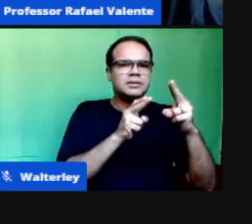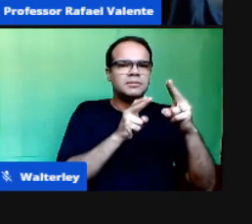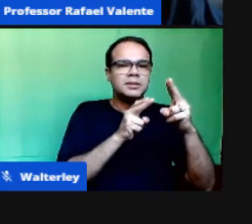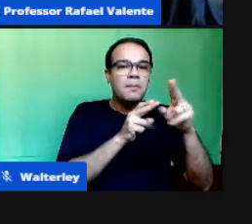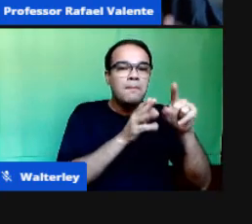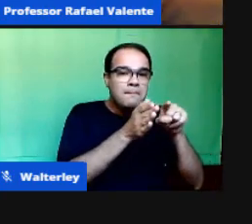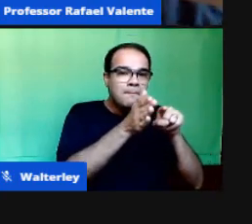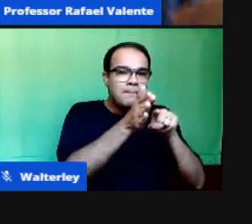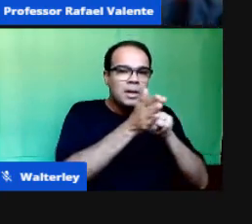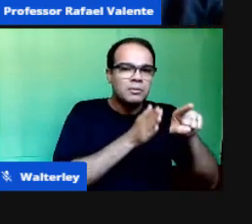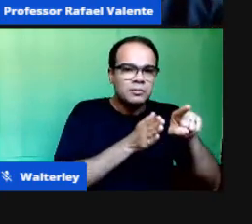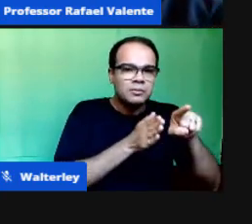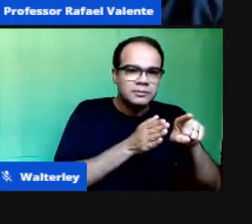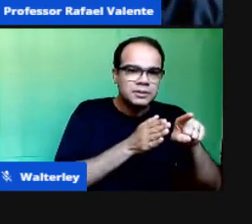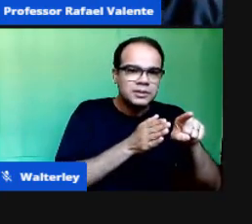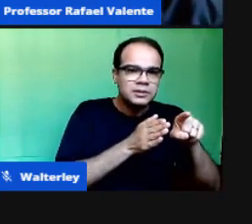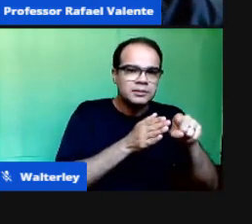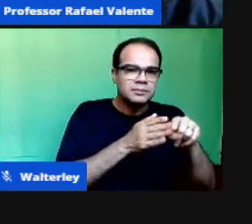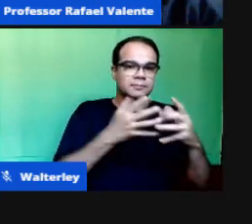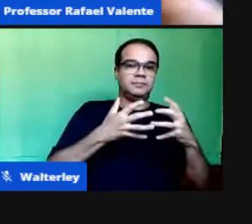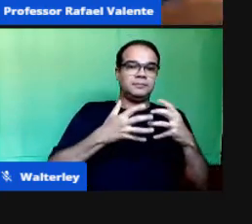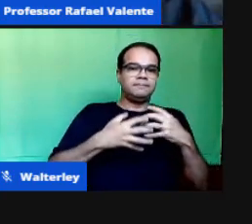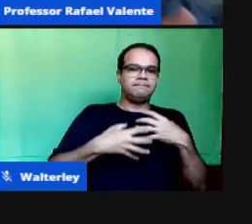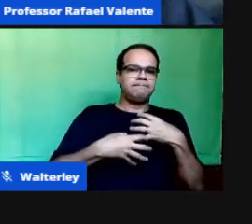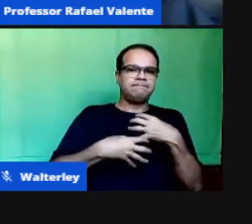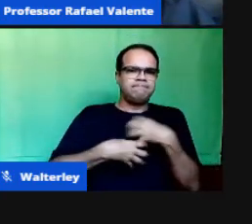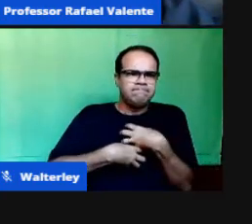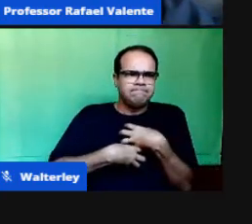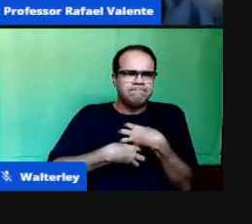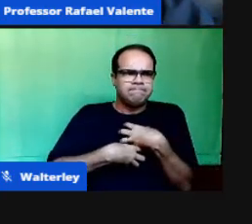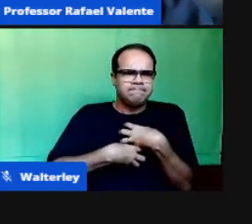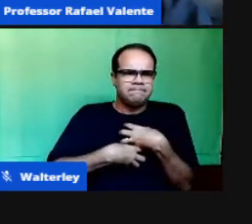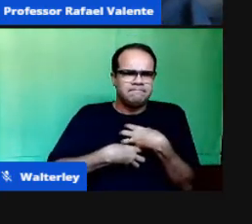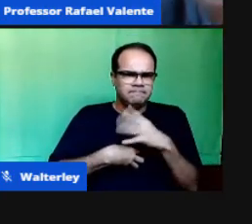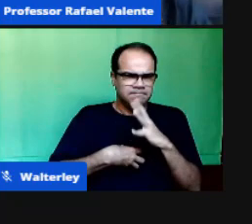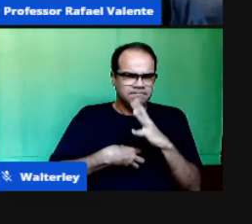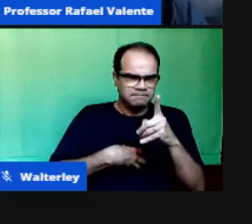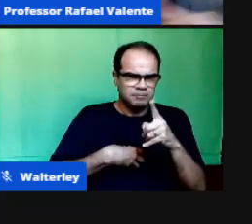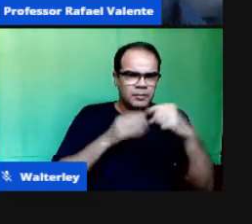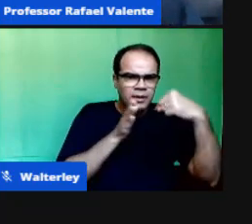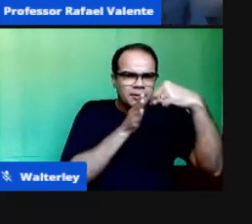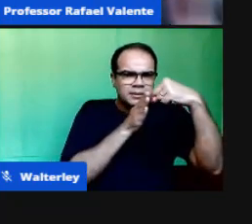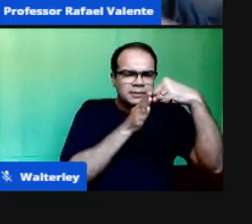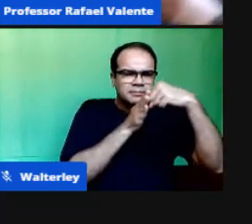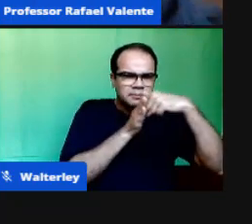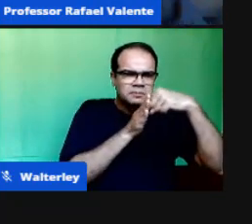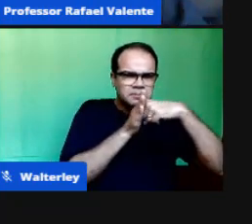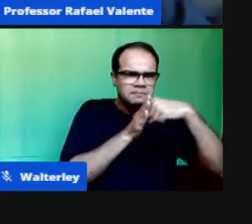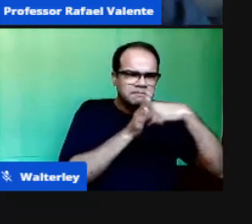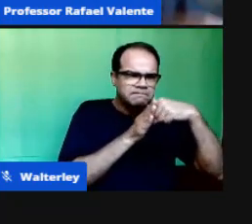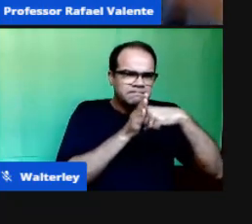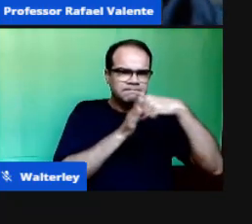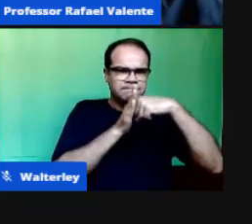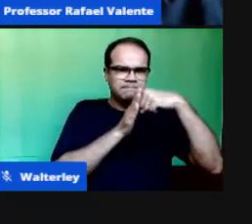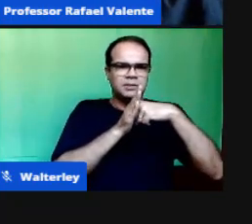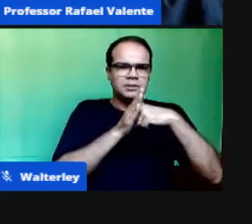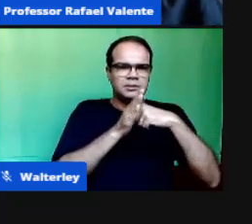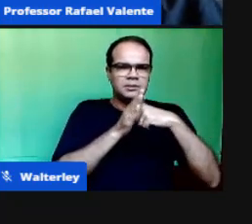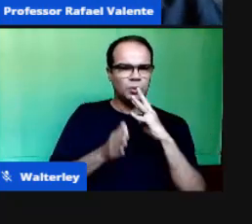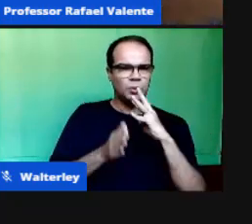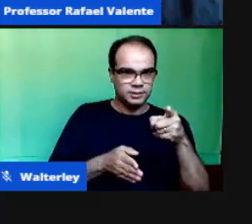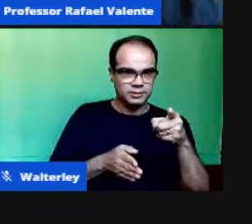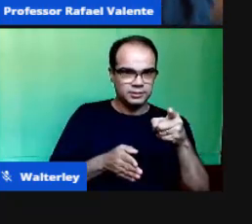conhecer. E se conhecer não é algo fácil, é algo muito trabalhoso, dói e